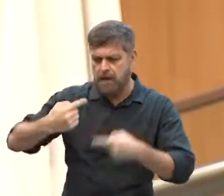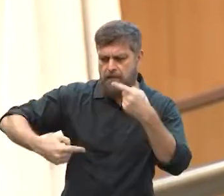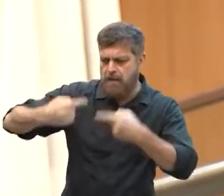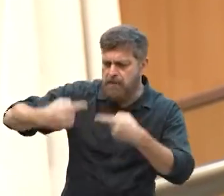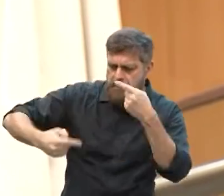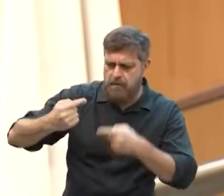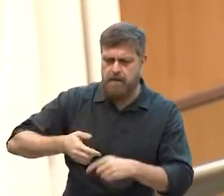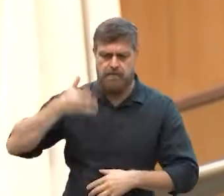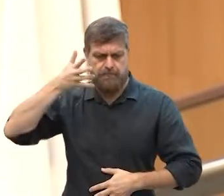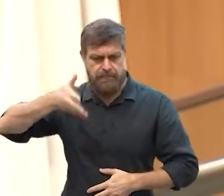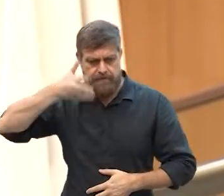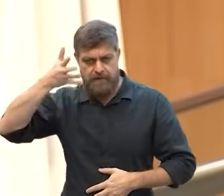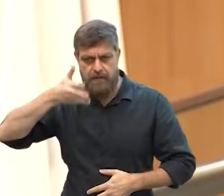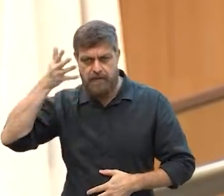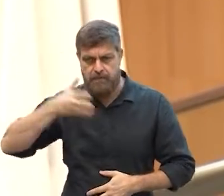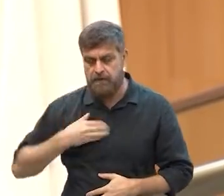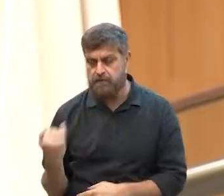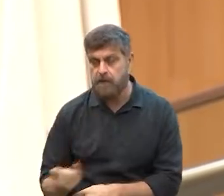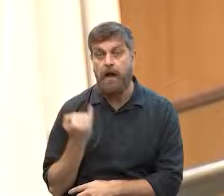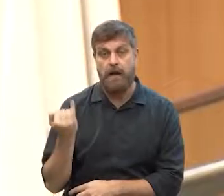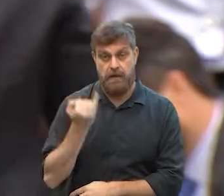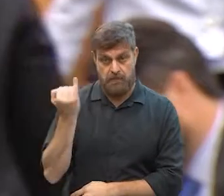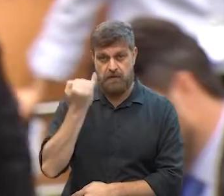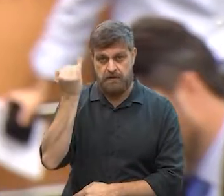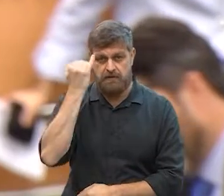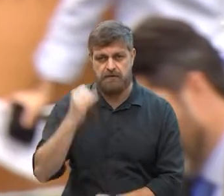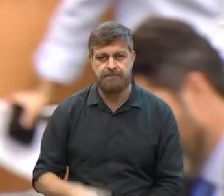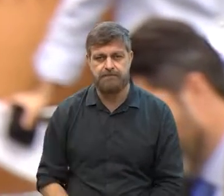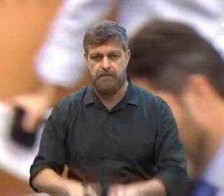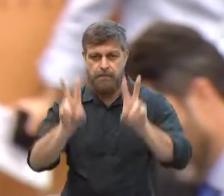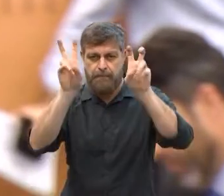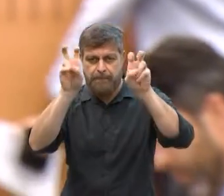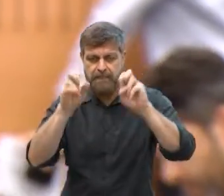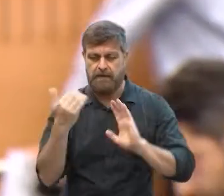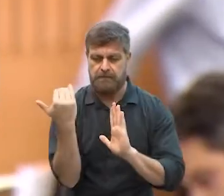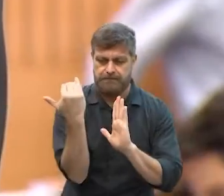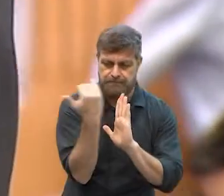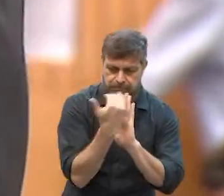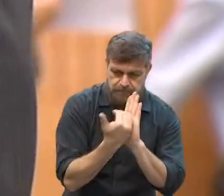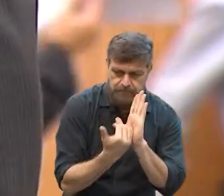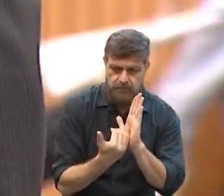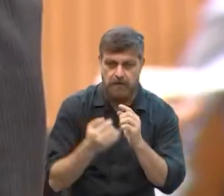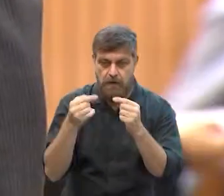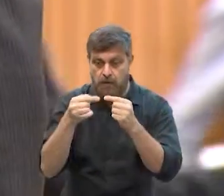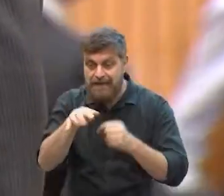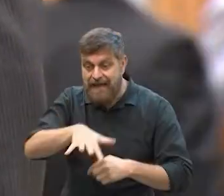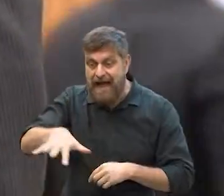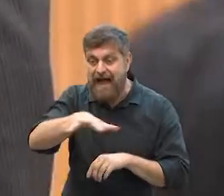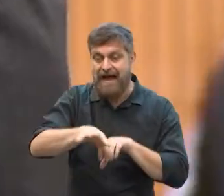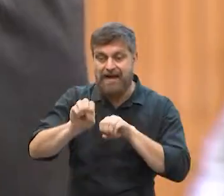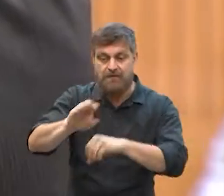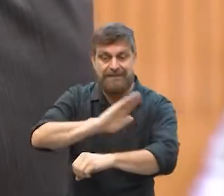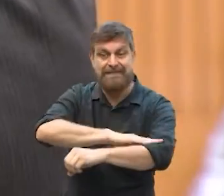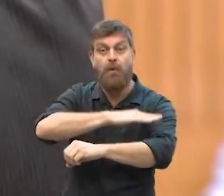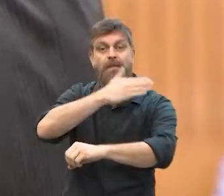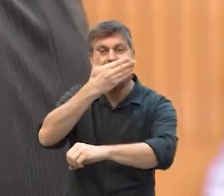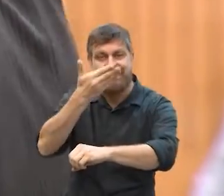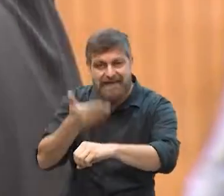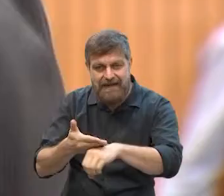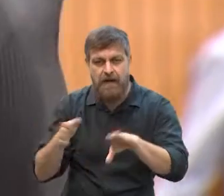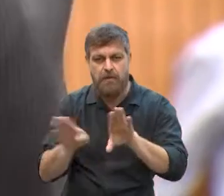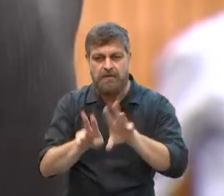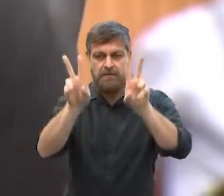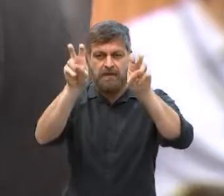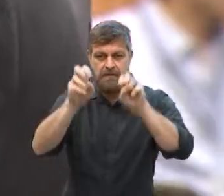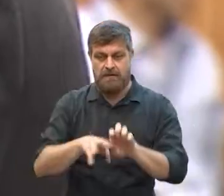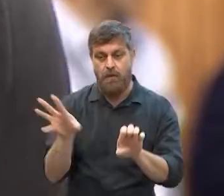importantes aqui no âmbito do Legislativo sobre programas relacionados à educação integral, relacionados à